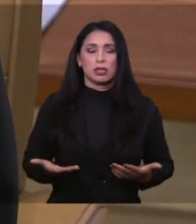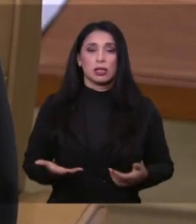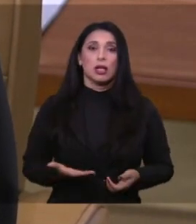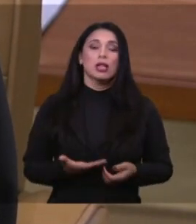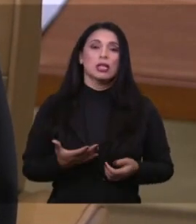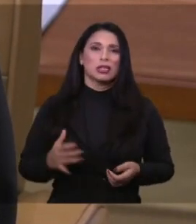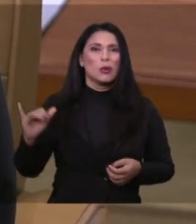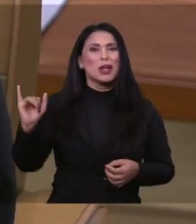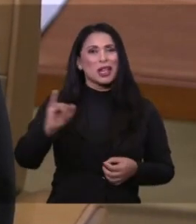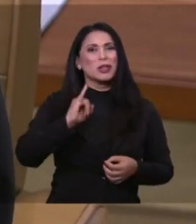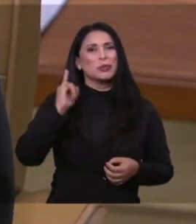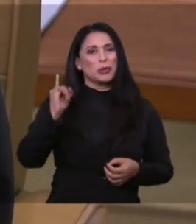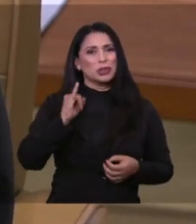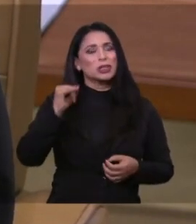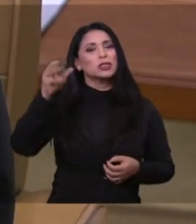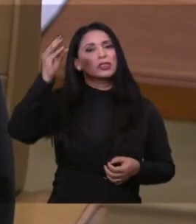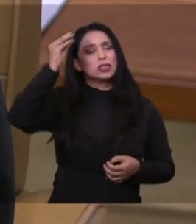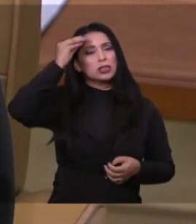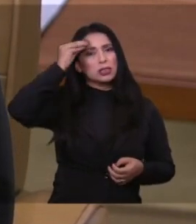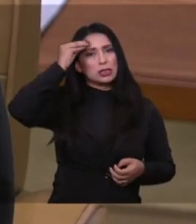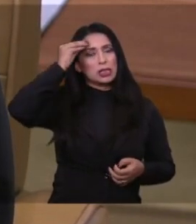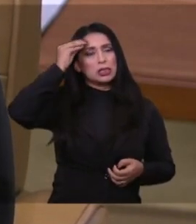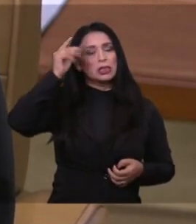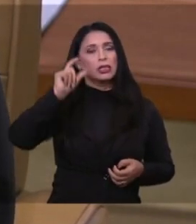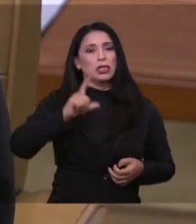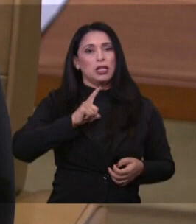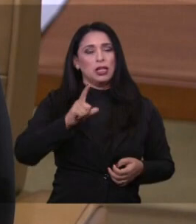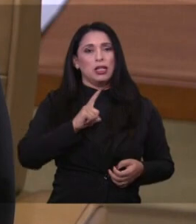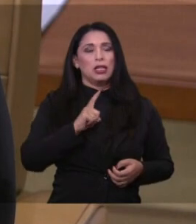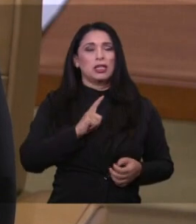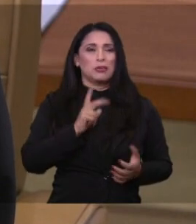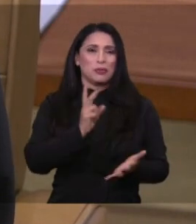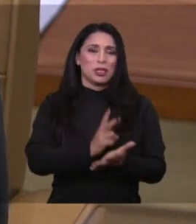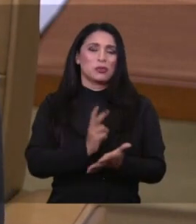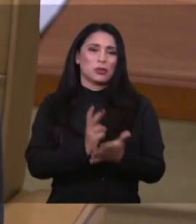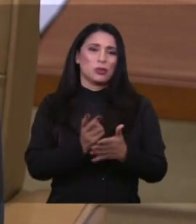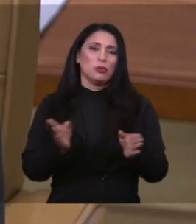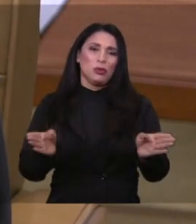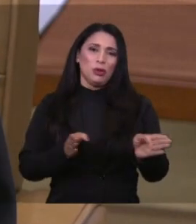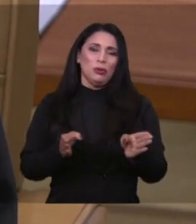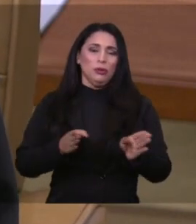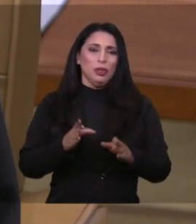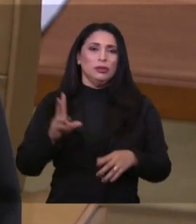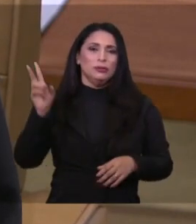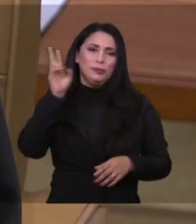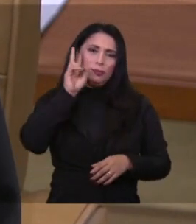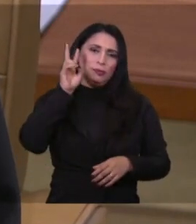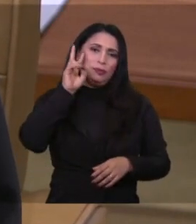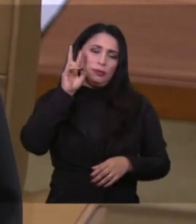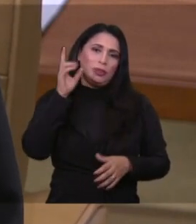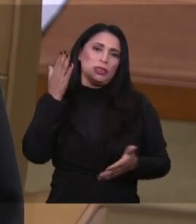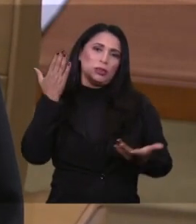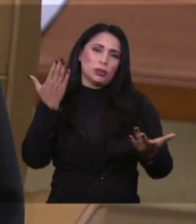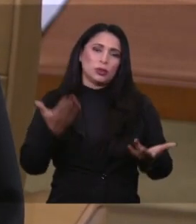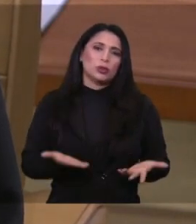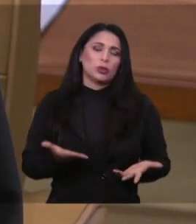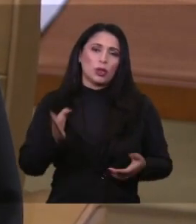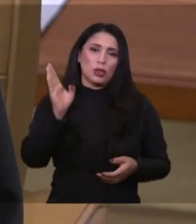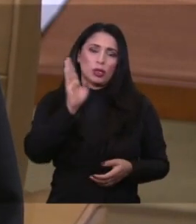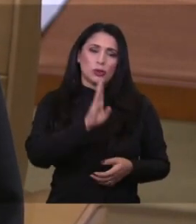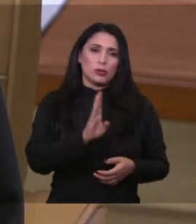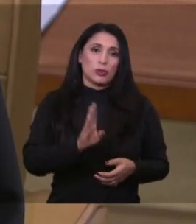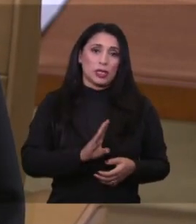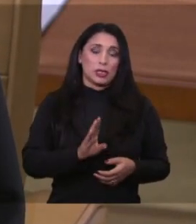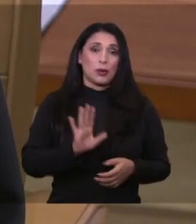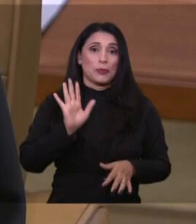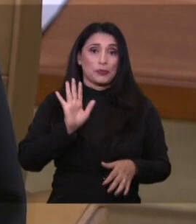relevante vaticinar, mesmo na atual conjuntura histórica do nosso país, como já o fazia o nosso sempre